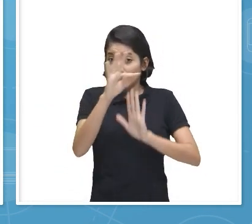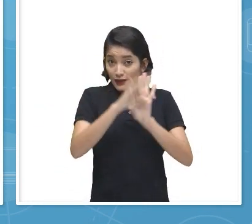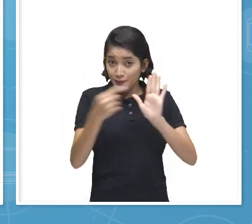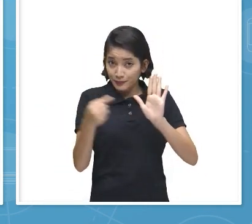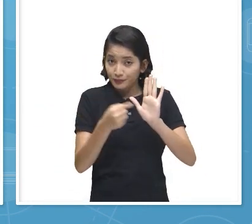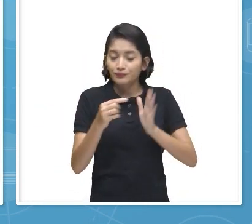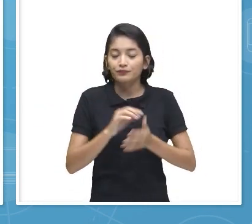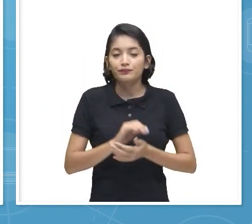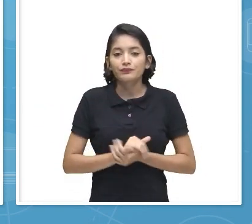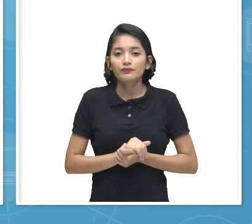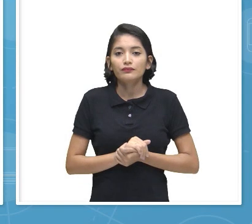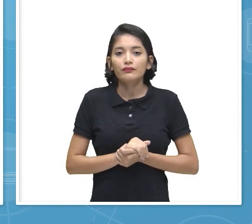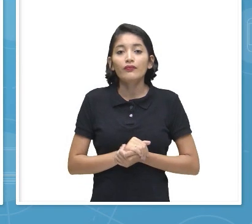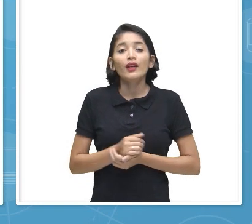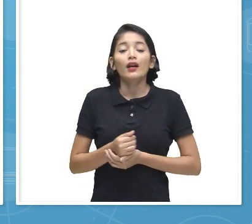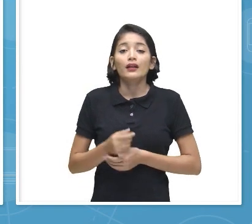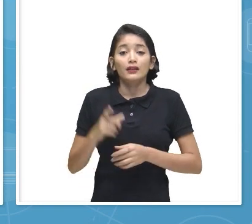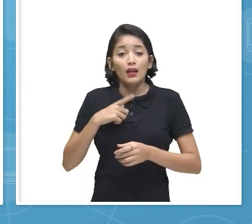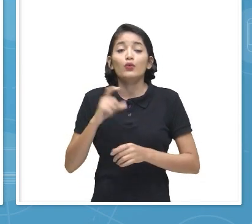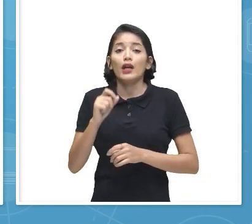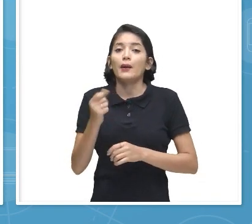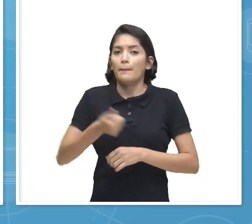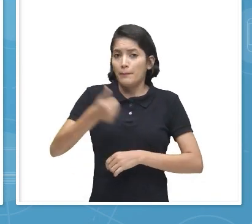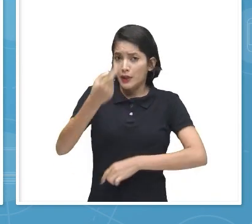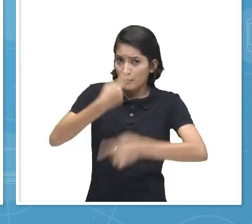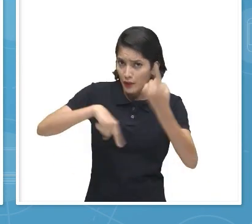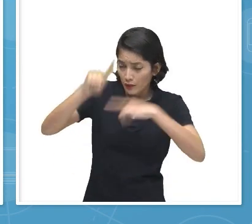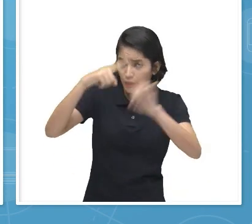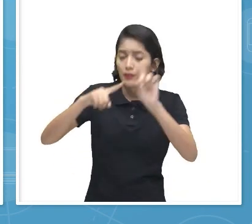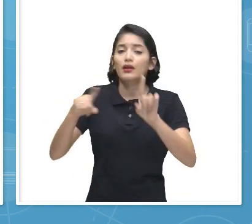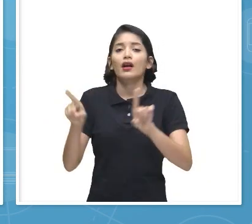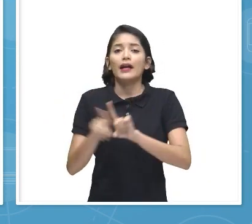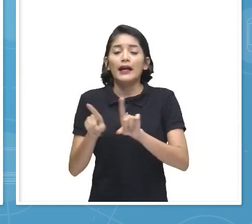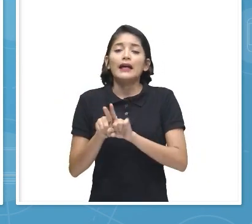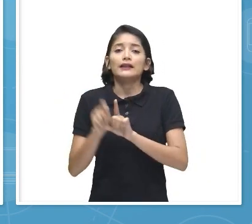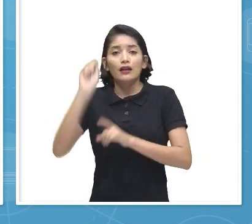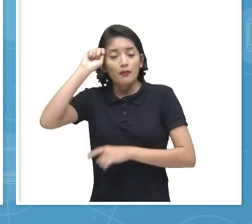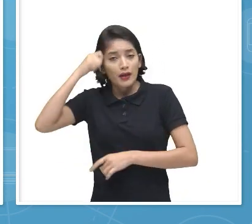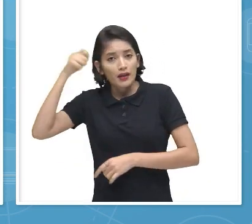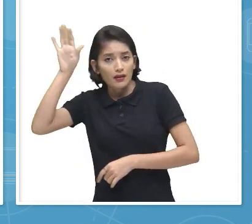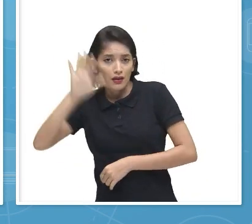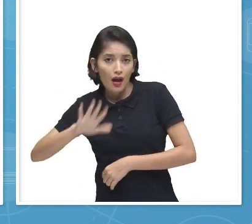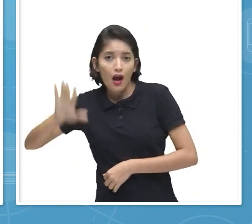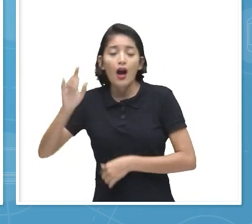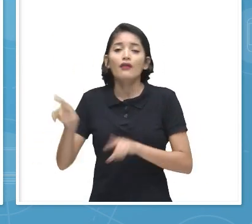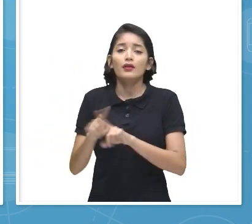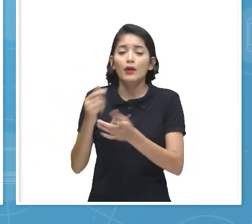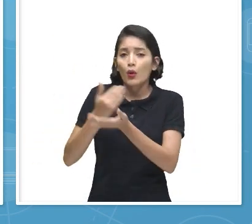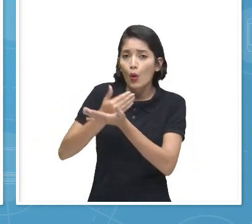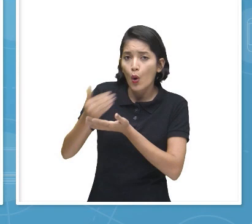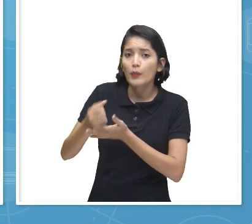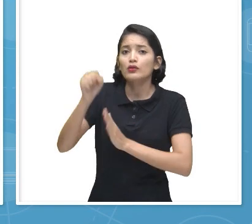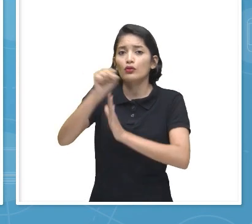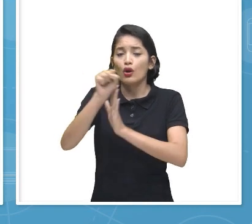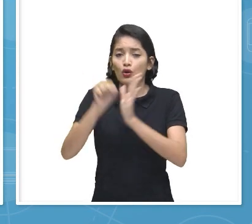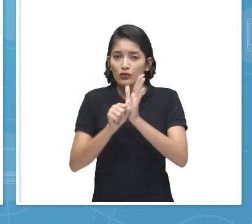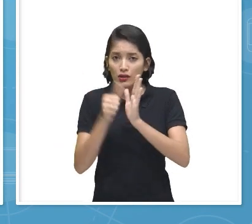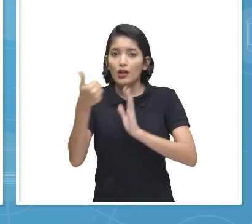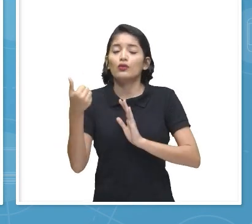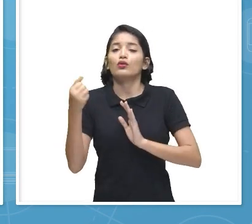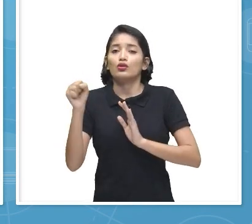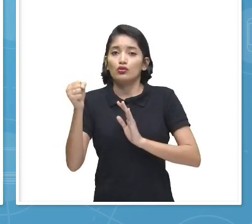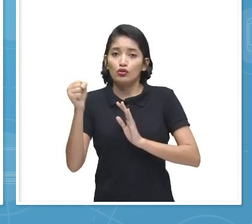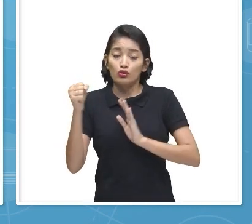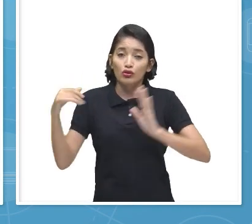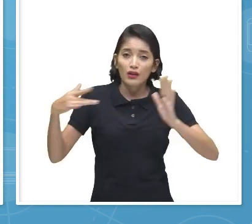Então, primeira Revolução Industrial, partilha da África, iniciou, né, no século XVIII e se estendeu até o